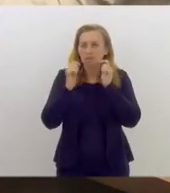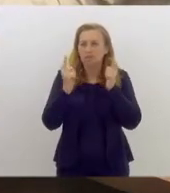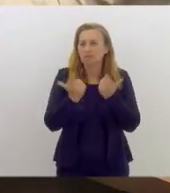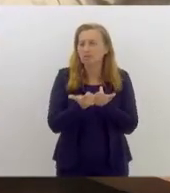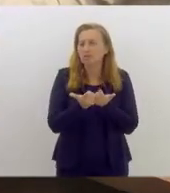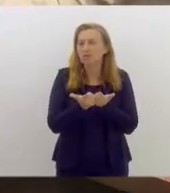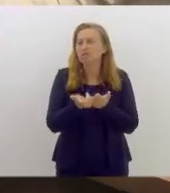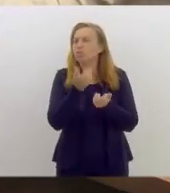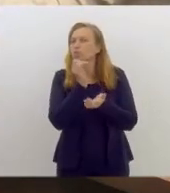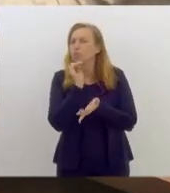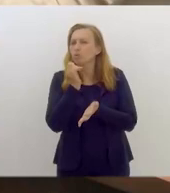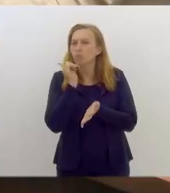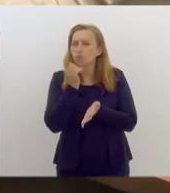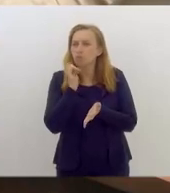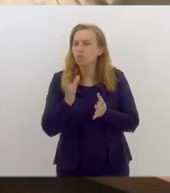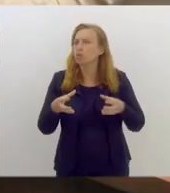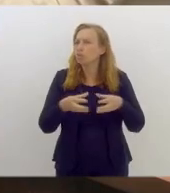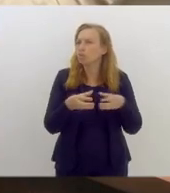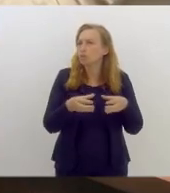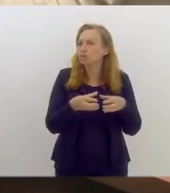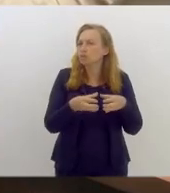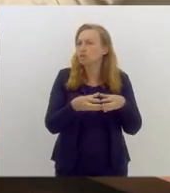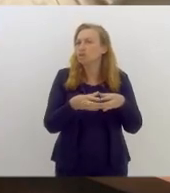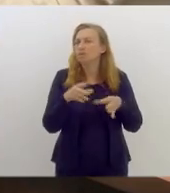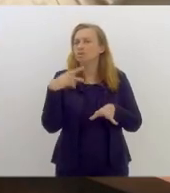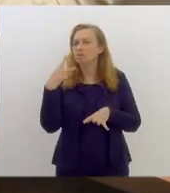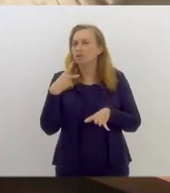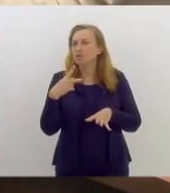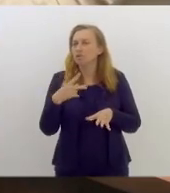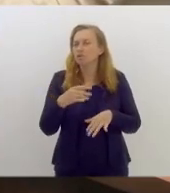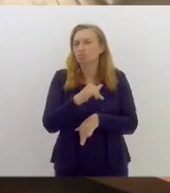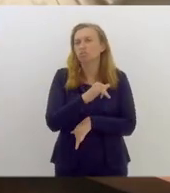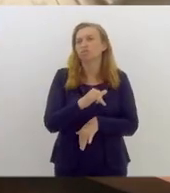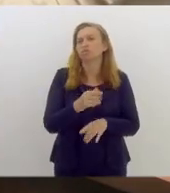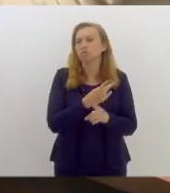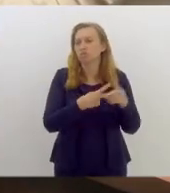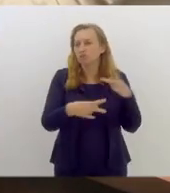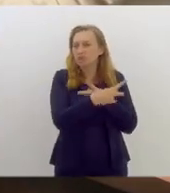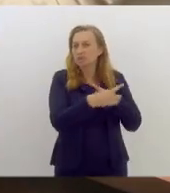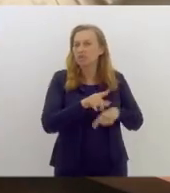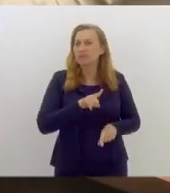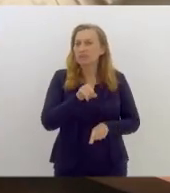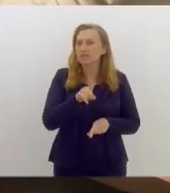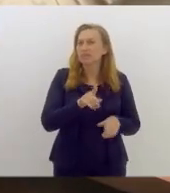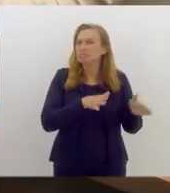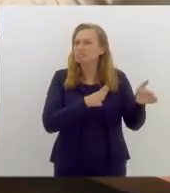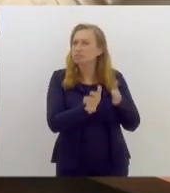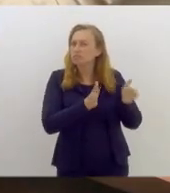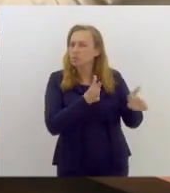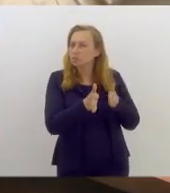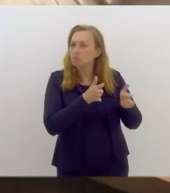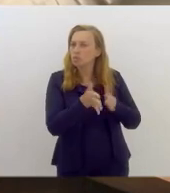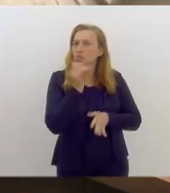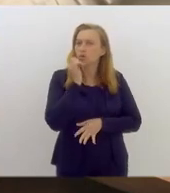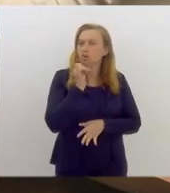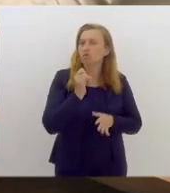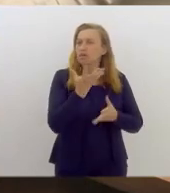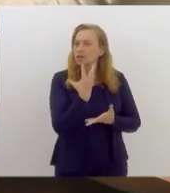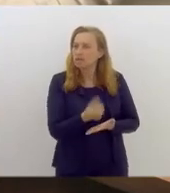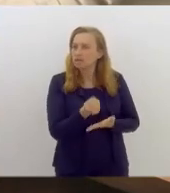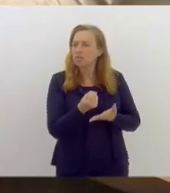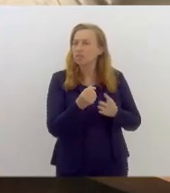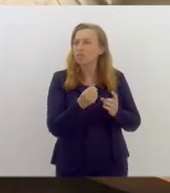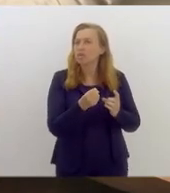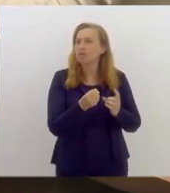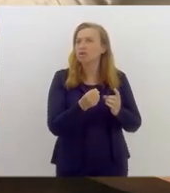o relatório da Comissão Parlamentar de Inquérito sobre o Rio Previdência. Naquela ocasião, o relatório recebeu emendas de